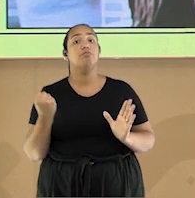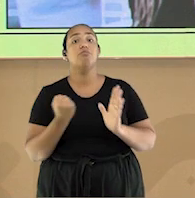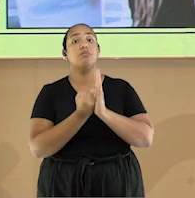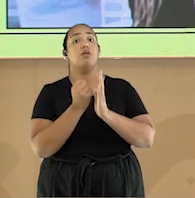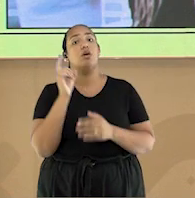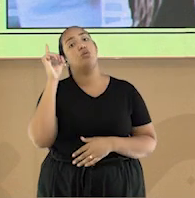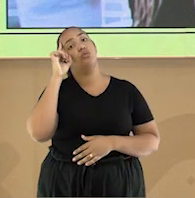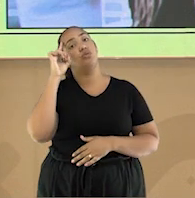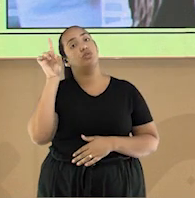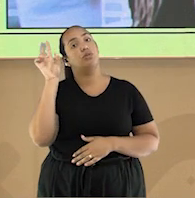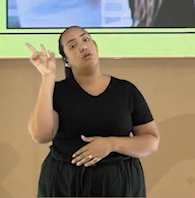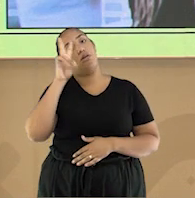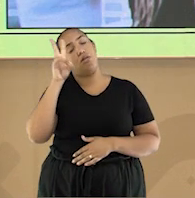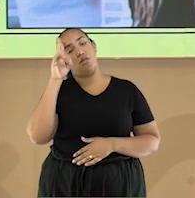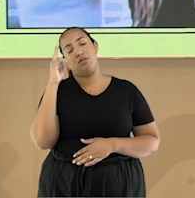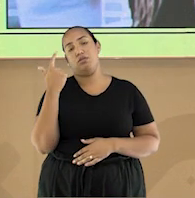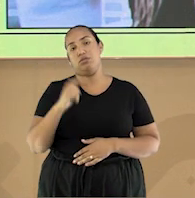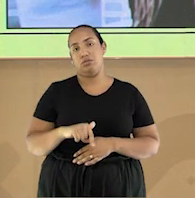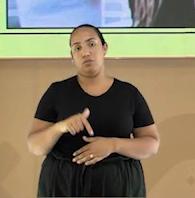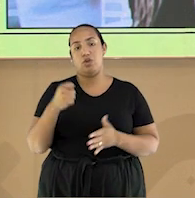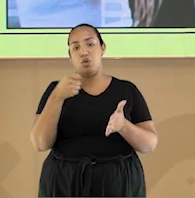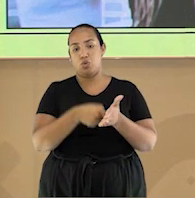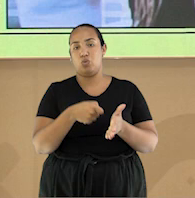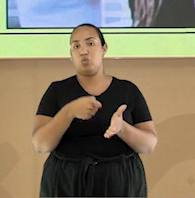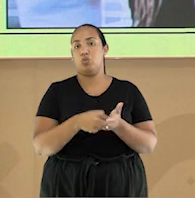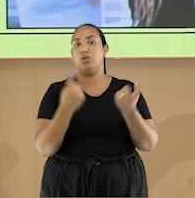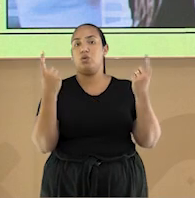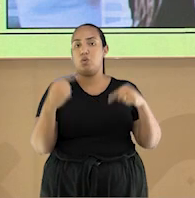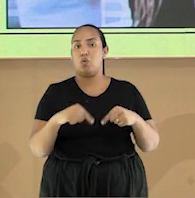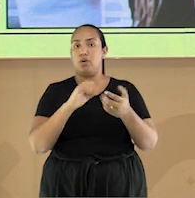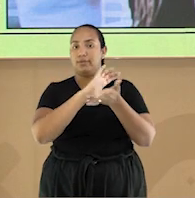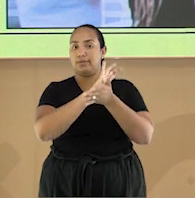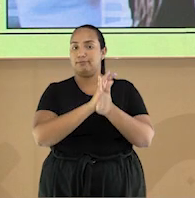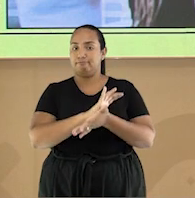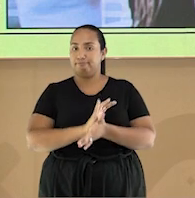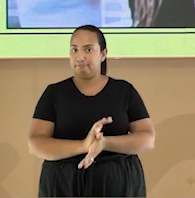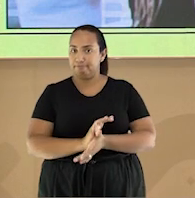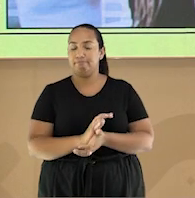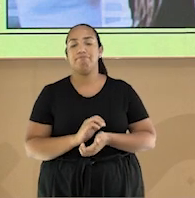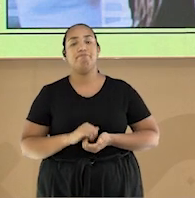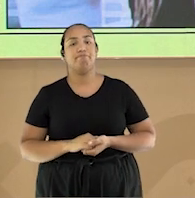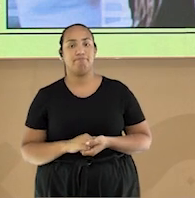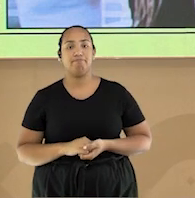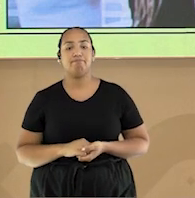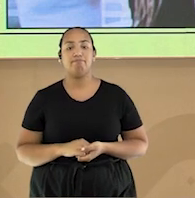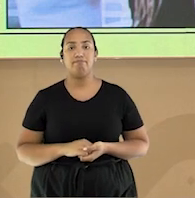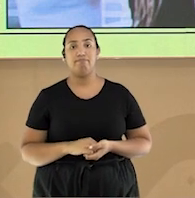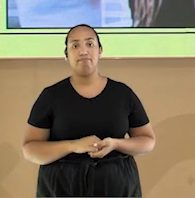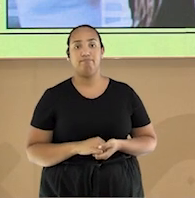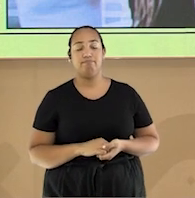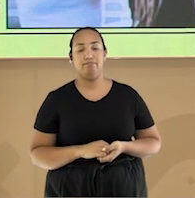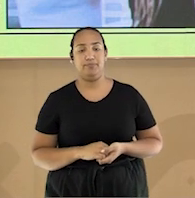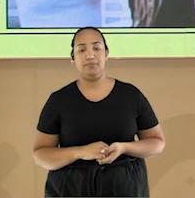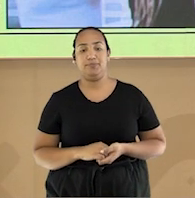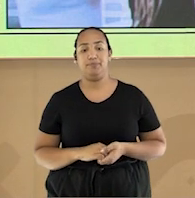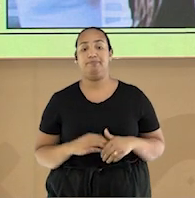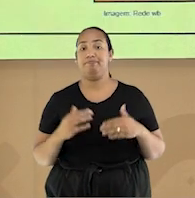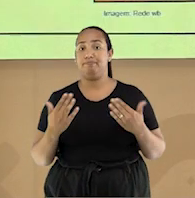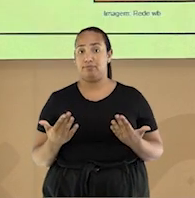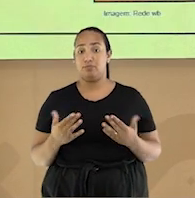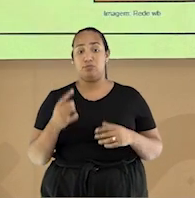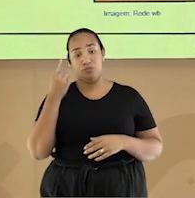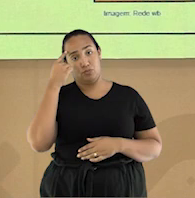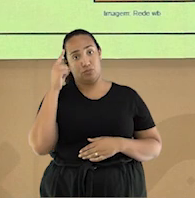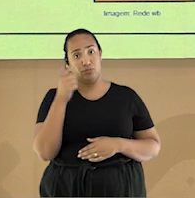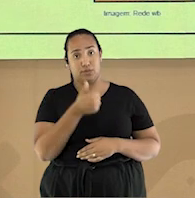e reforçar a luta e o combate à discriminação. Mesmo após a abolição da